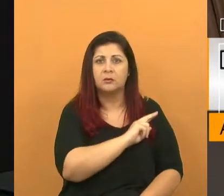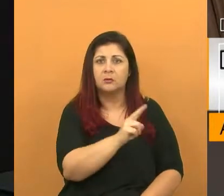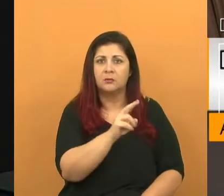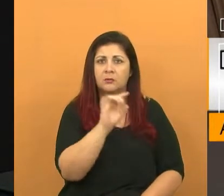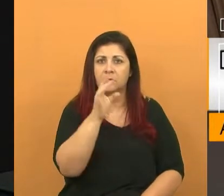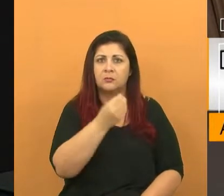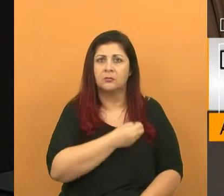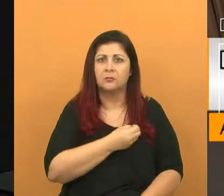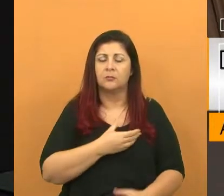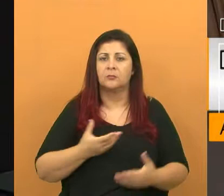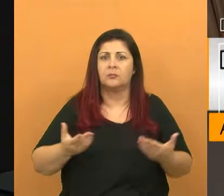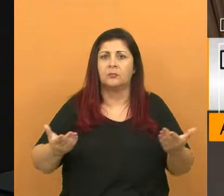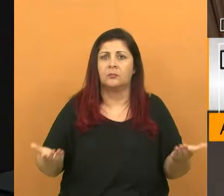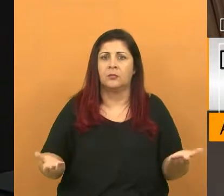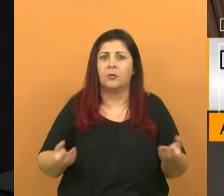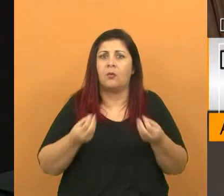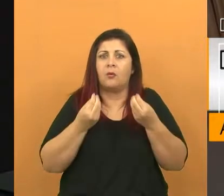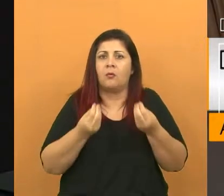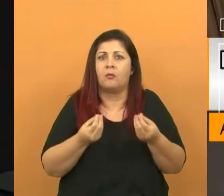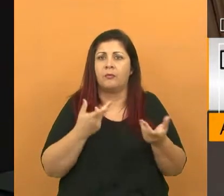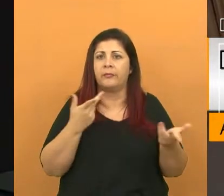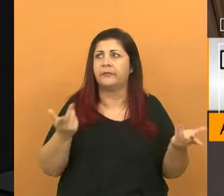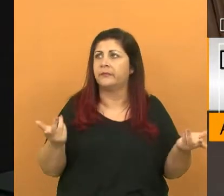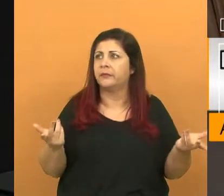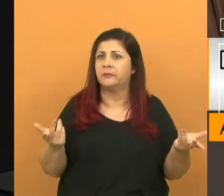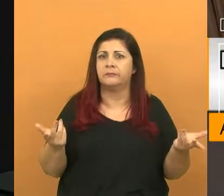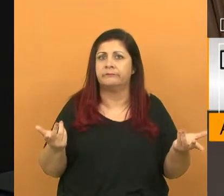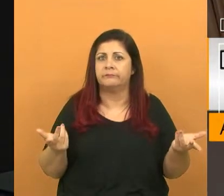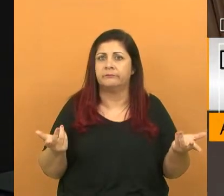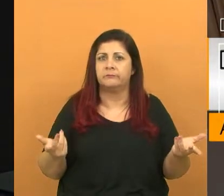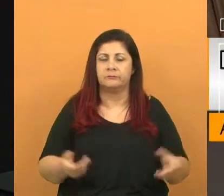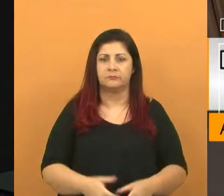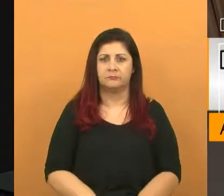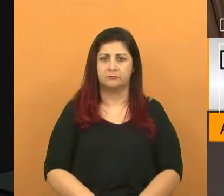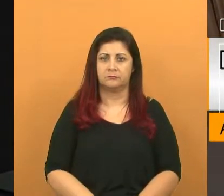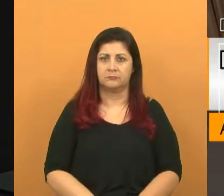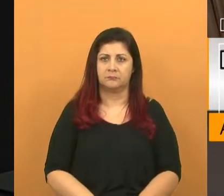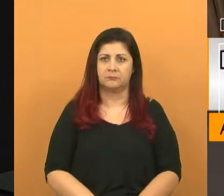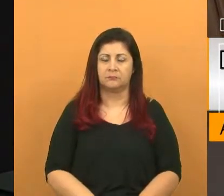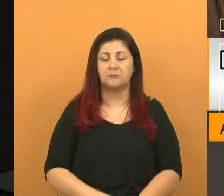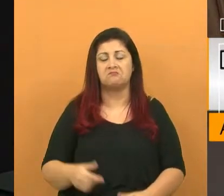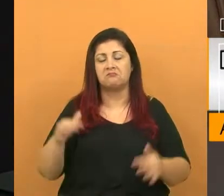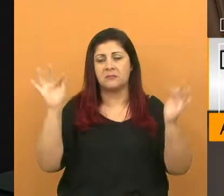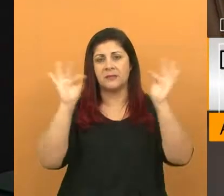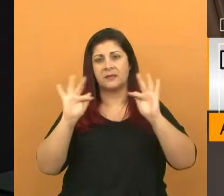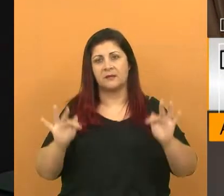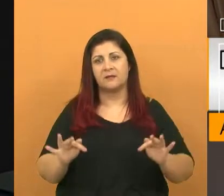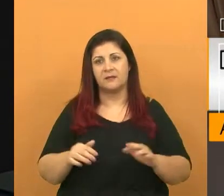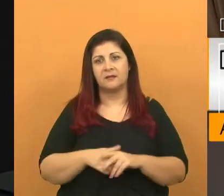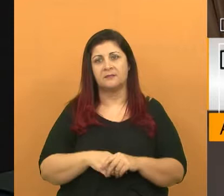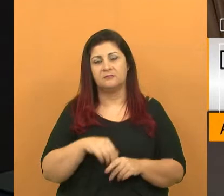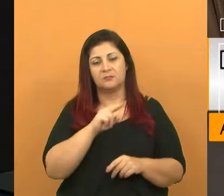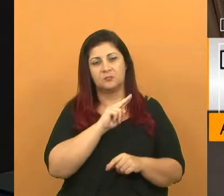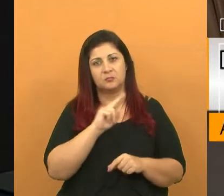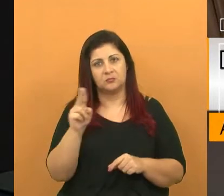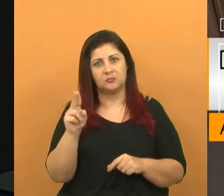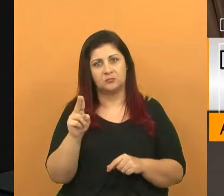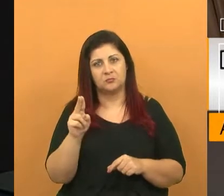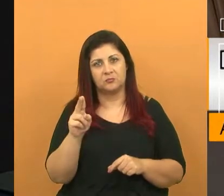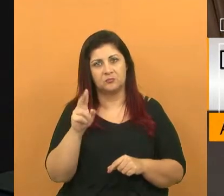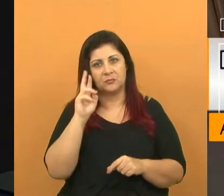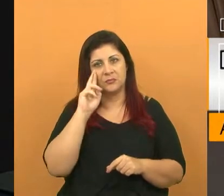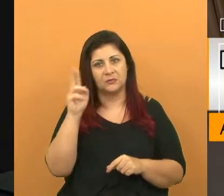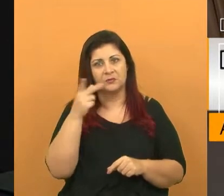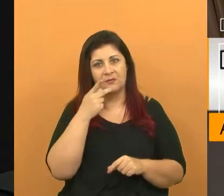dificuldade pessoal é receber as correspondências né fiquei feliz aqui também com o nome foi um senhor deu